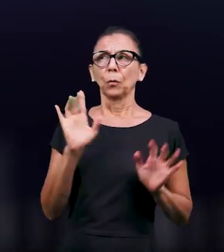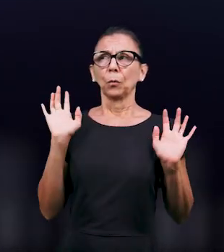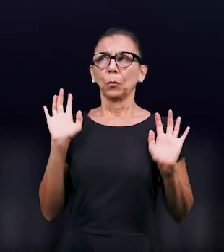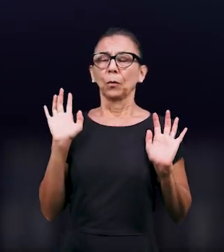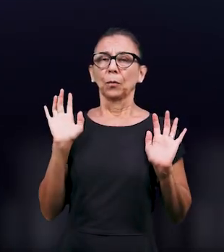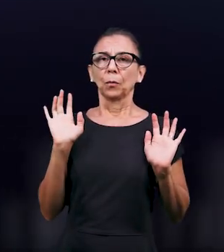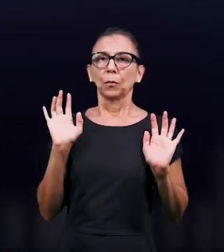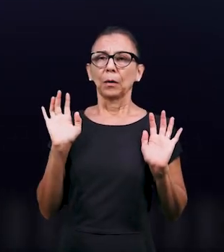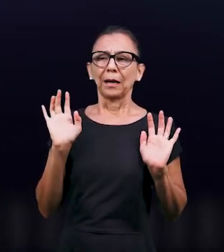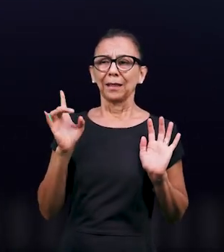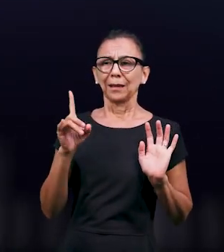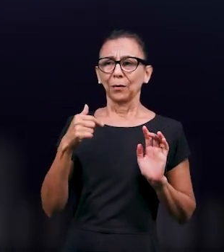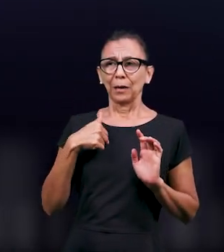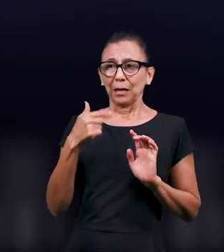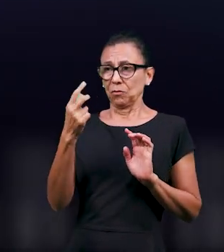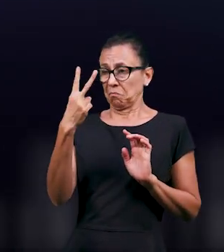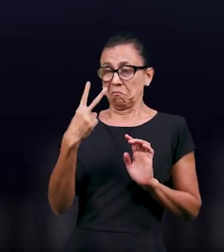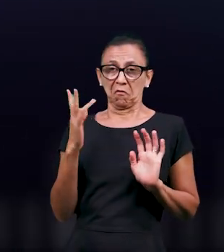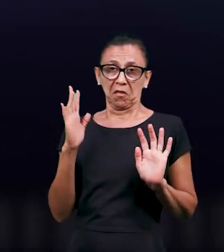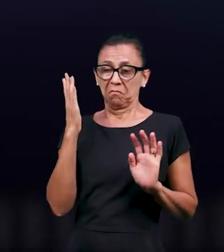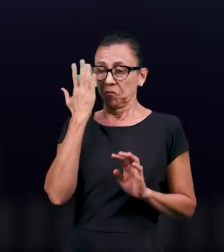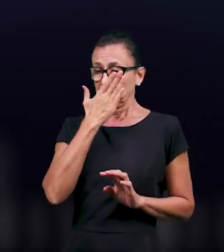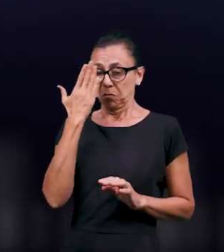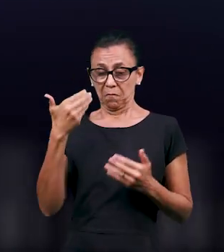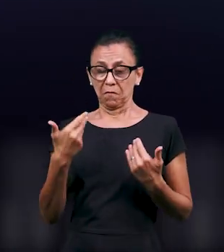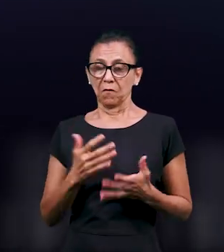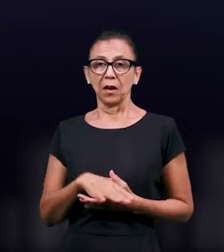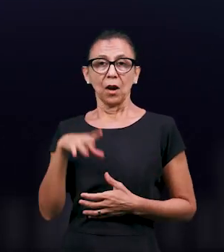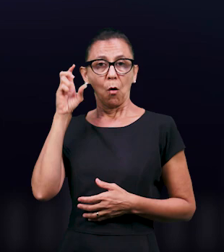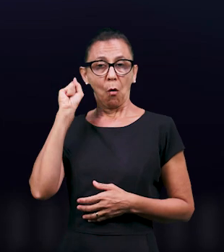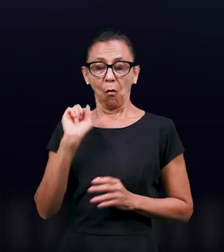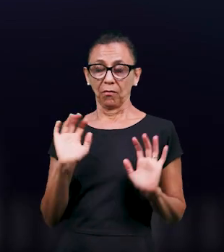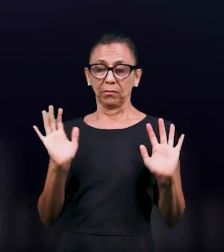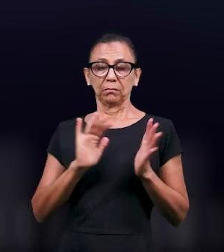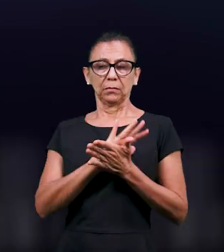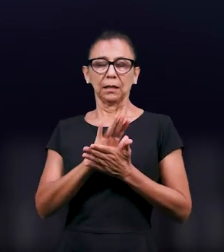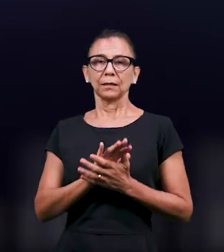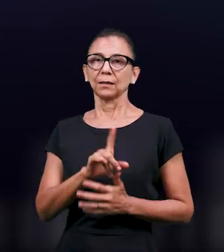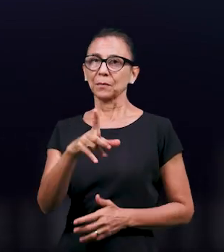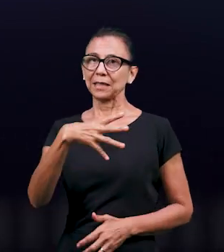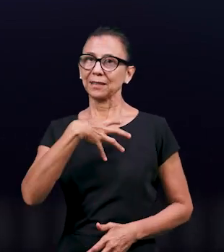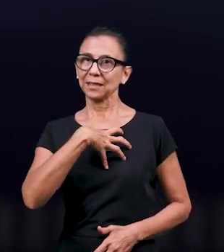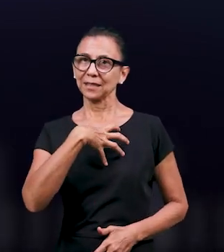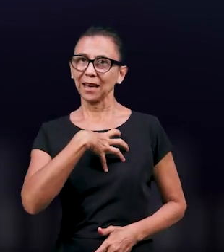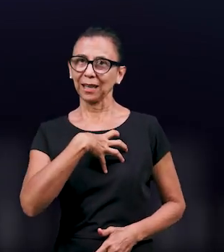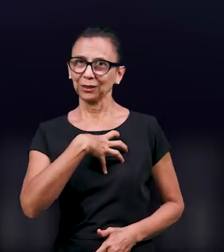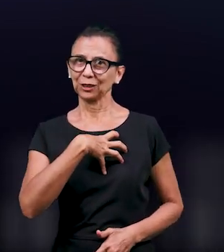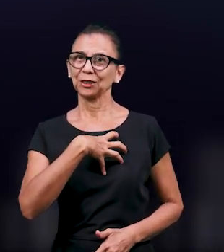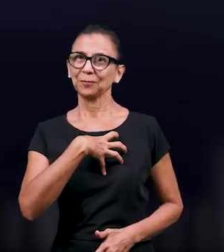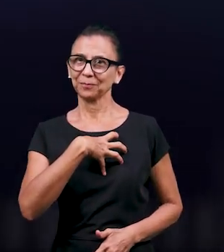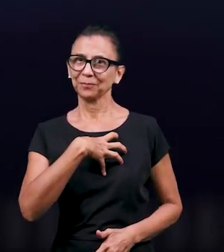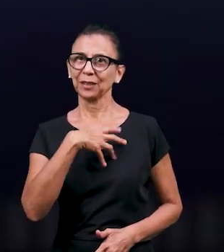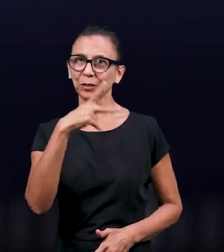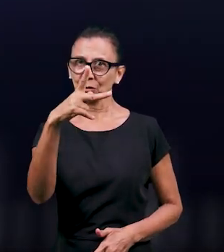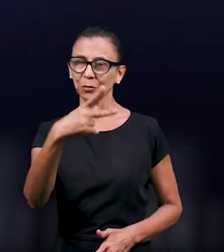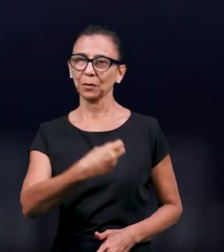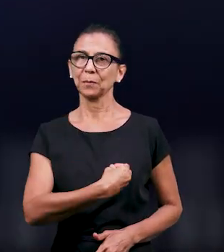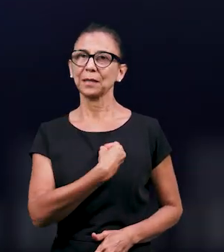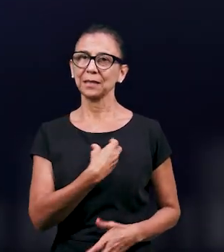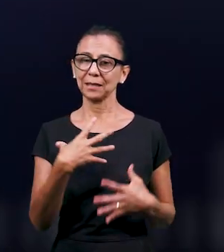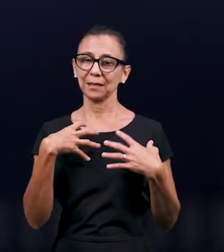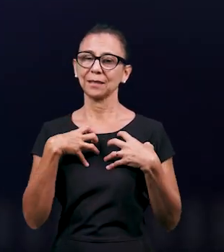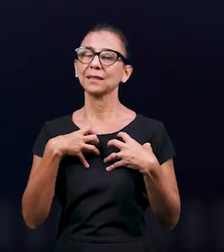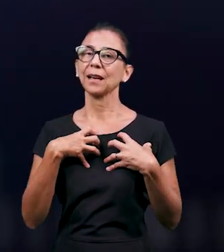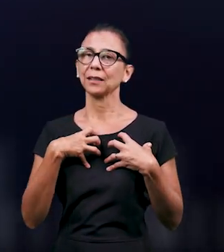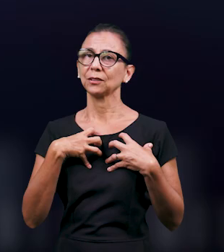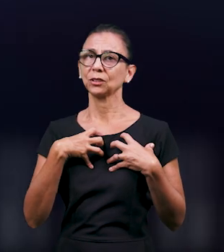dele, porque ele não tá me vendo, ele não tá me ouvindo, mas ele tá sentindo ali a sua presença. Então, é importante os irmãos interagirem com